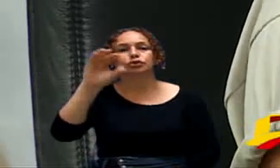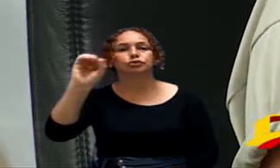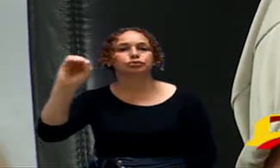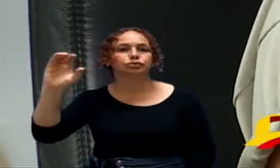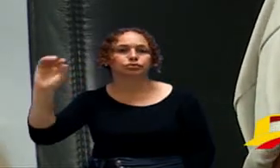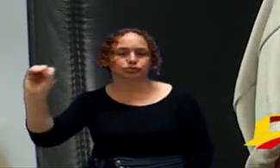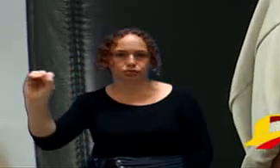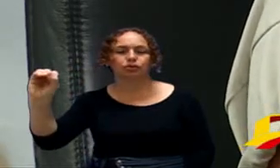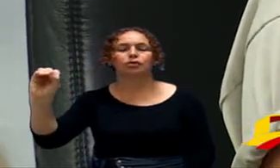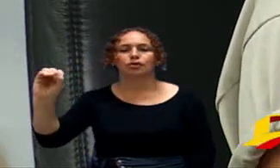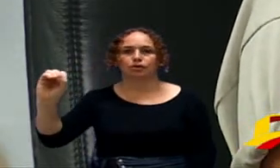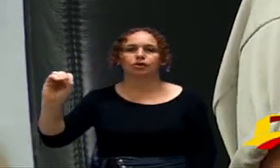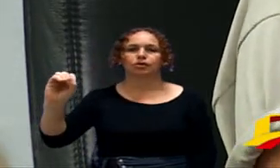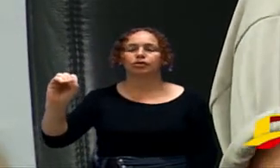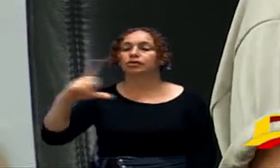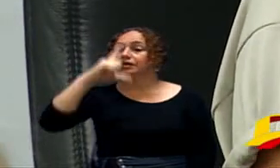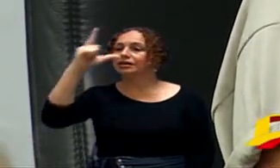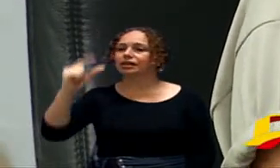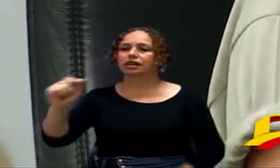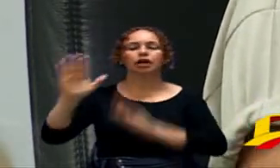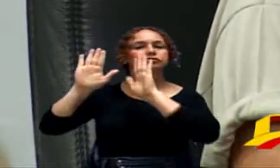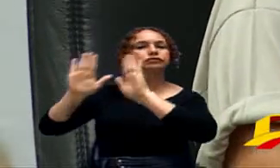fica Sandro, com certeza.